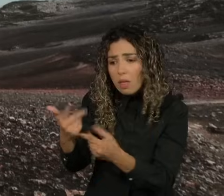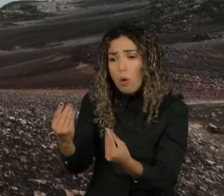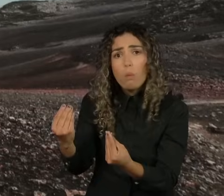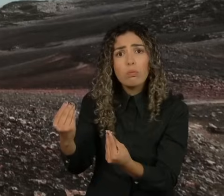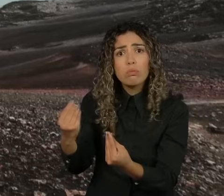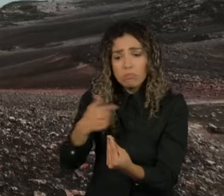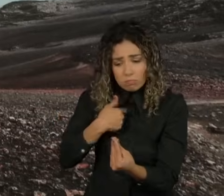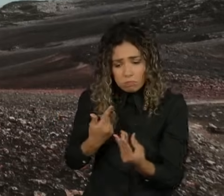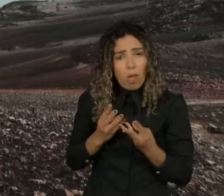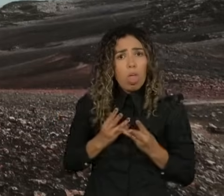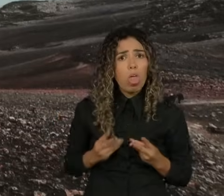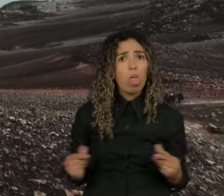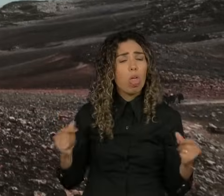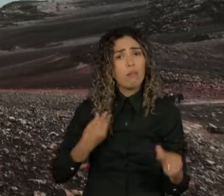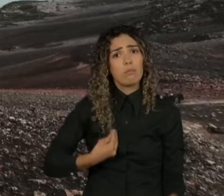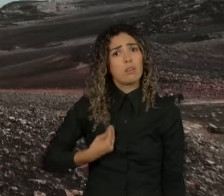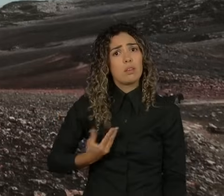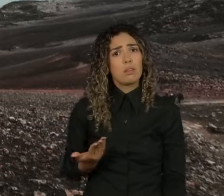né?